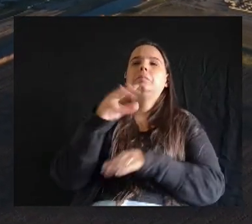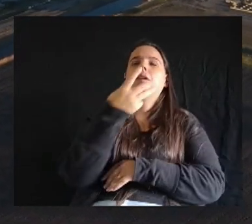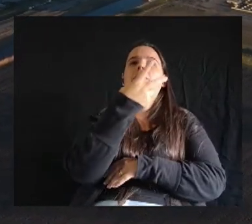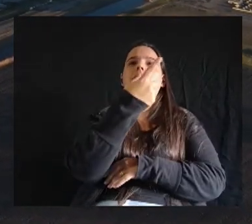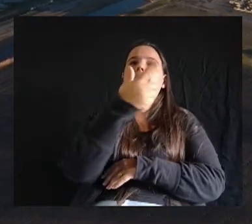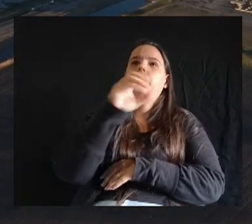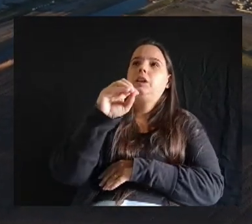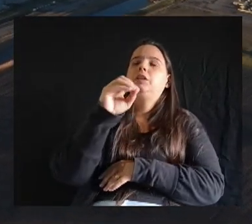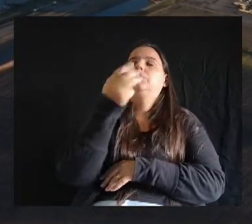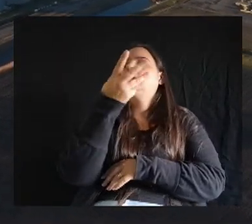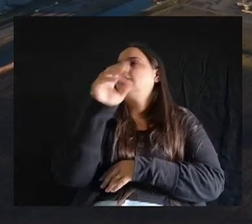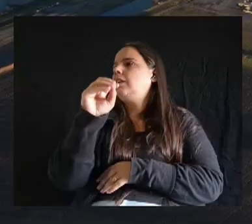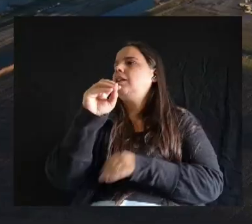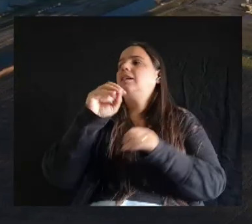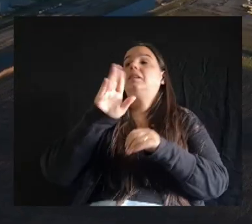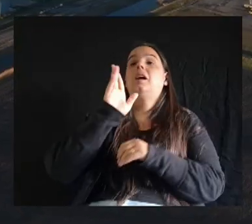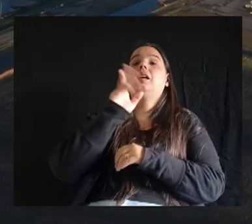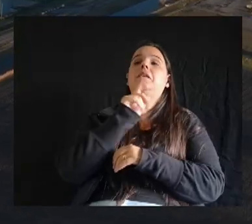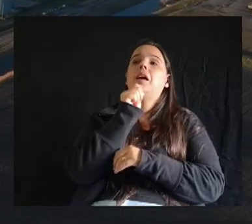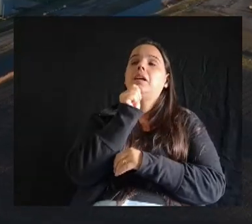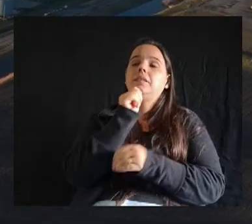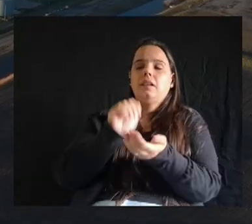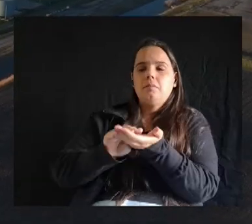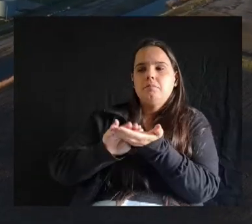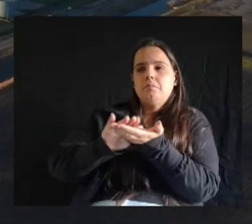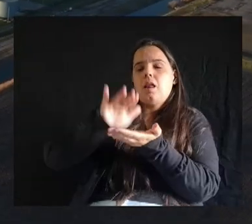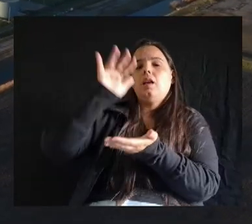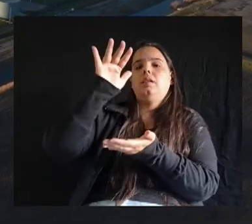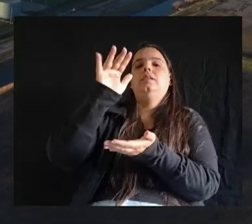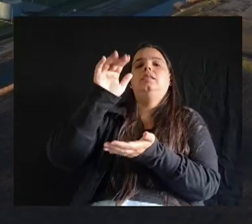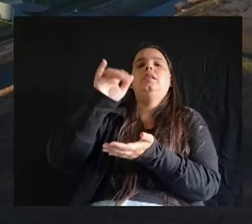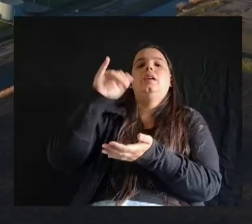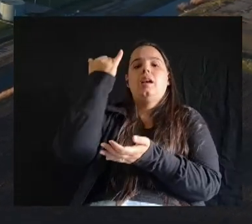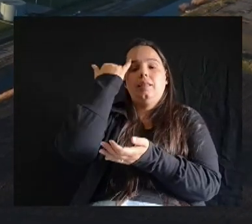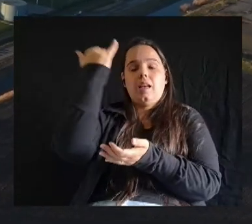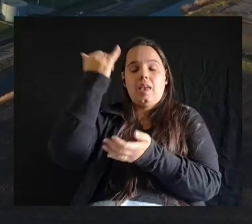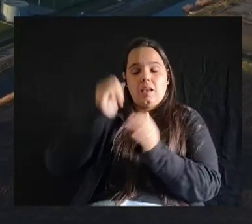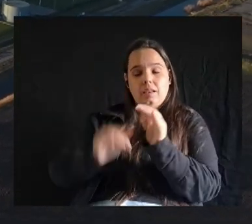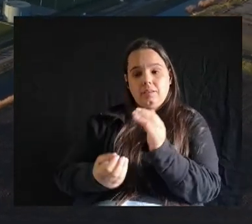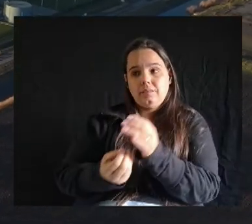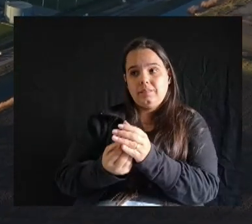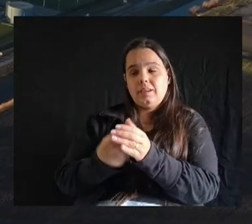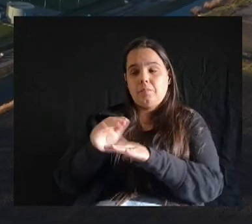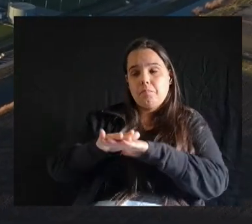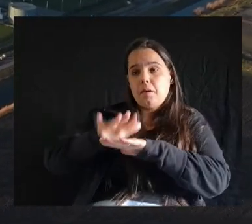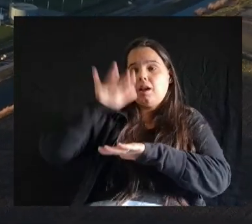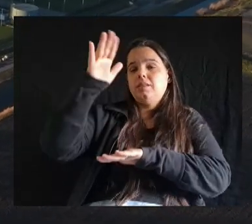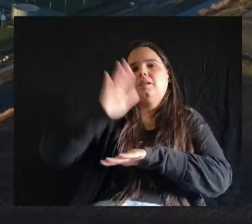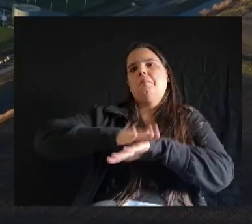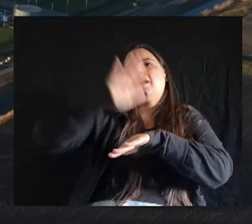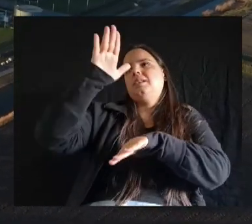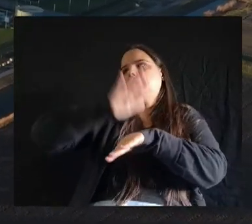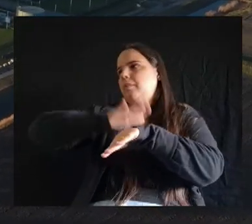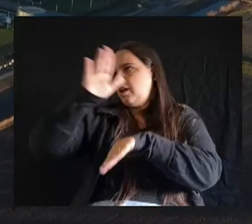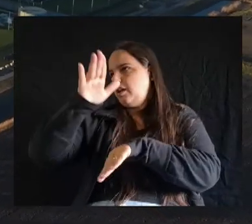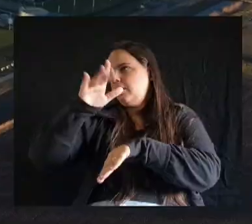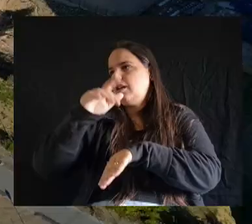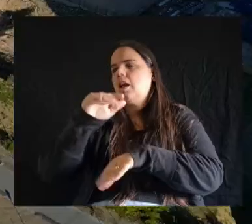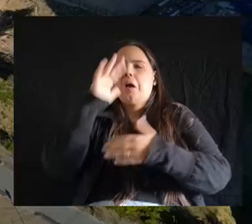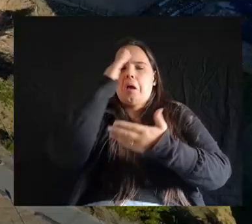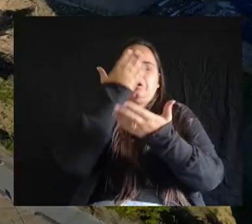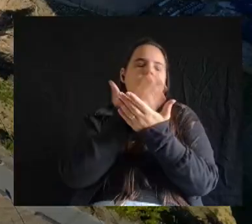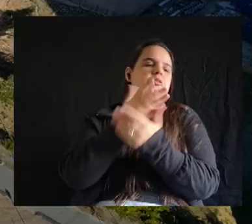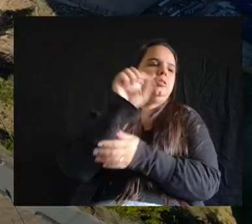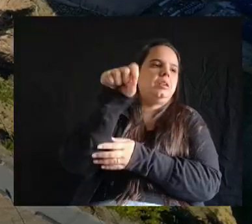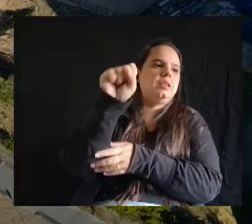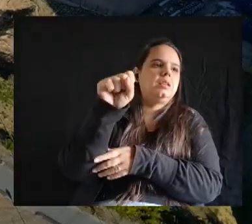crescendo, e a ideia é que cresça mais ao longo do tempo, tá? Então, a gente acredita que sim, né? Campinas tem todas